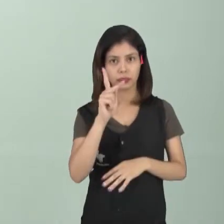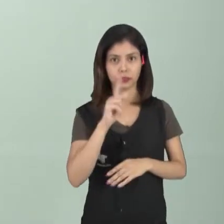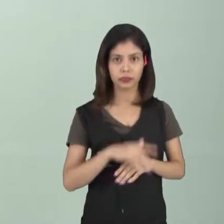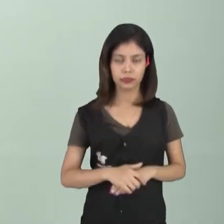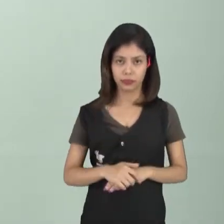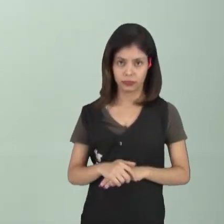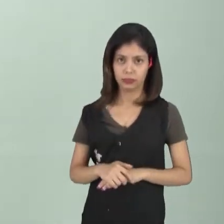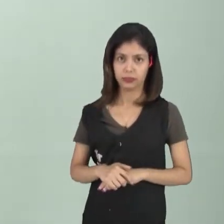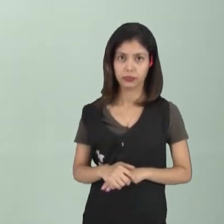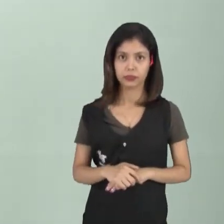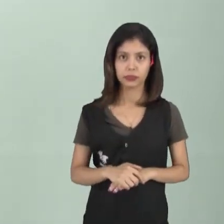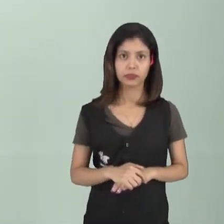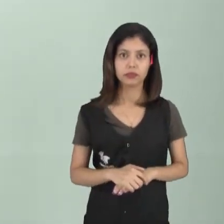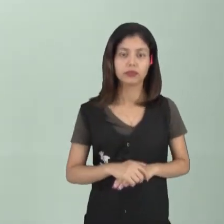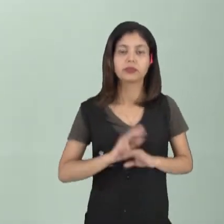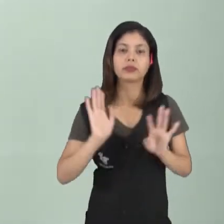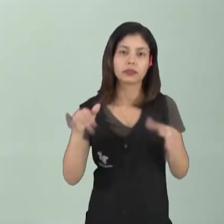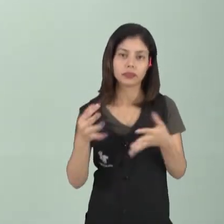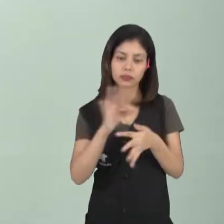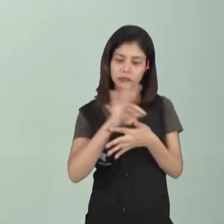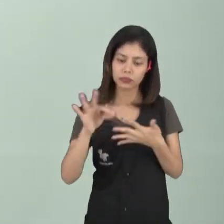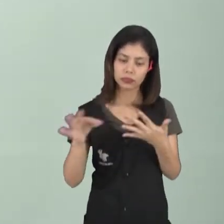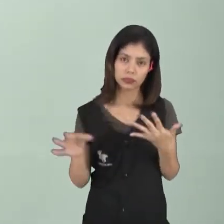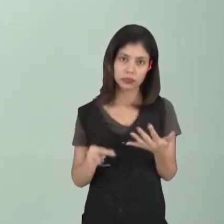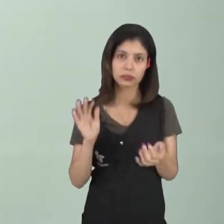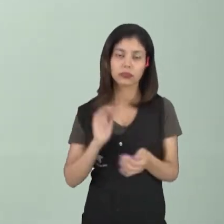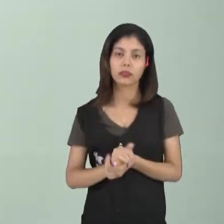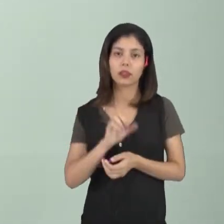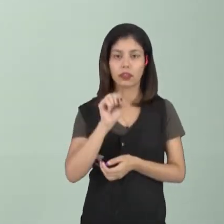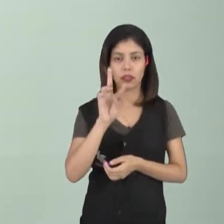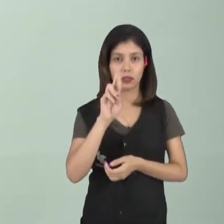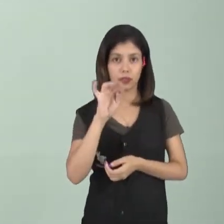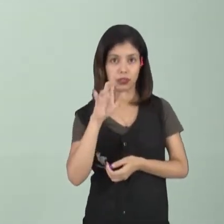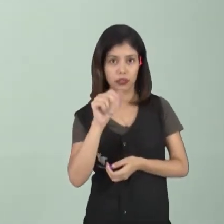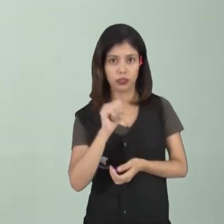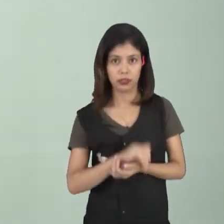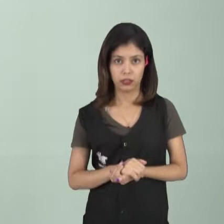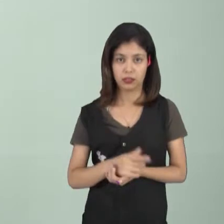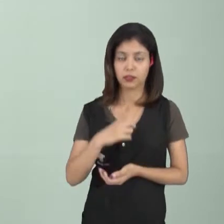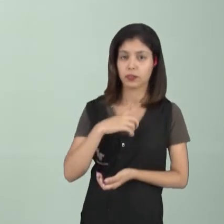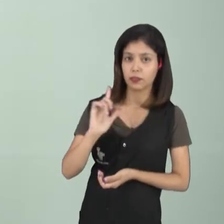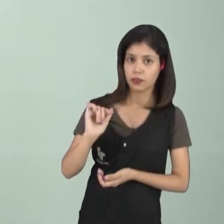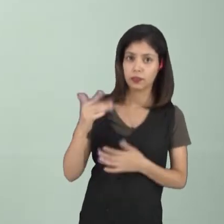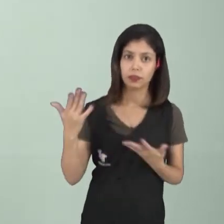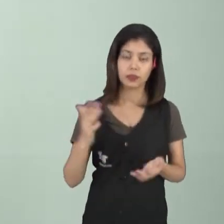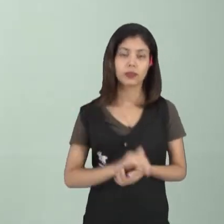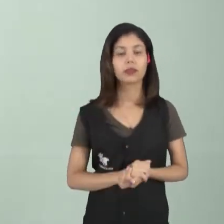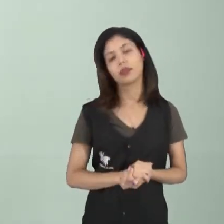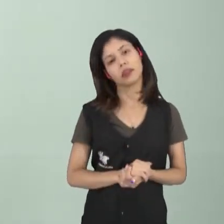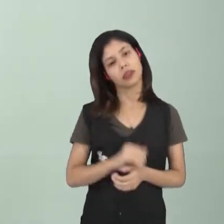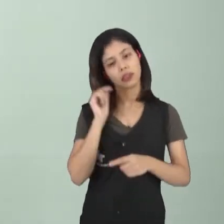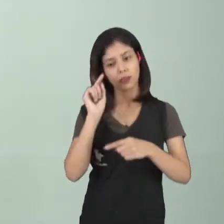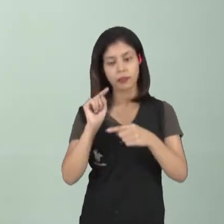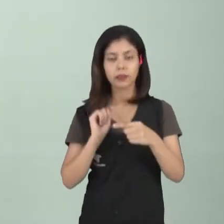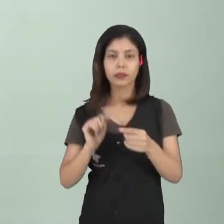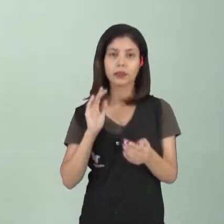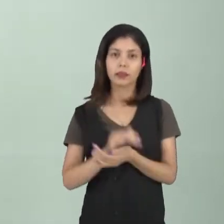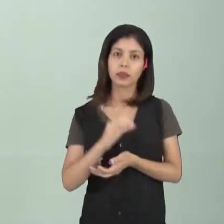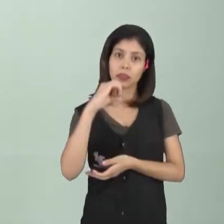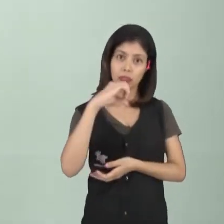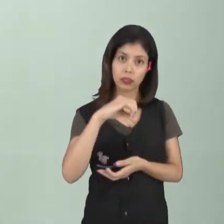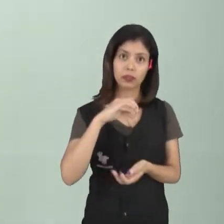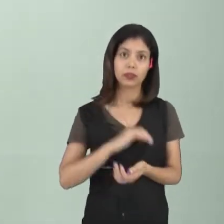certo? Os tipos de orações subordinadas adverbiais, né? Elas são subdivididas em